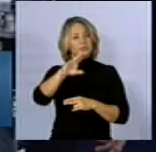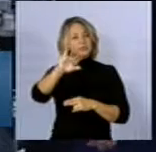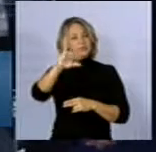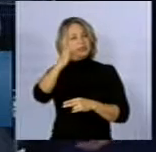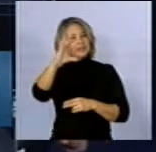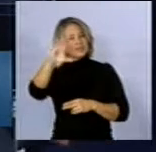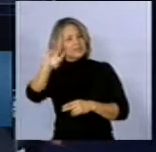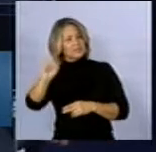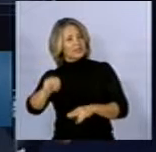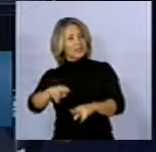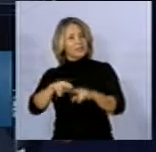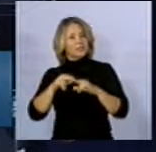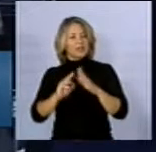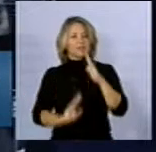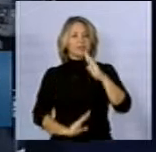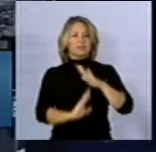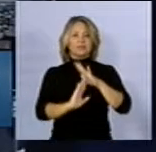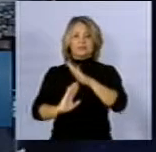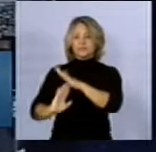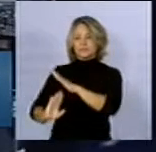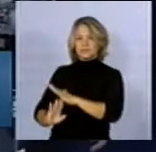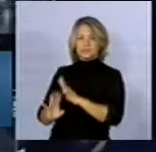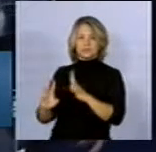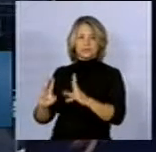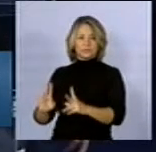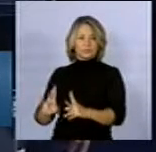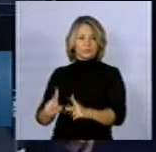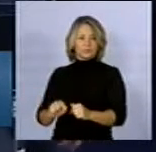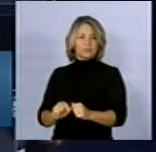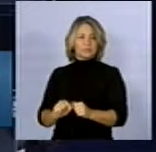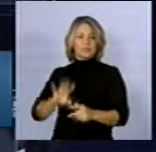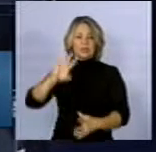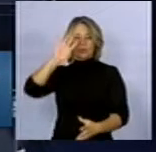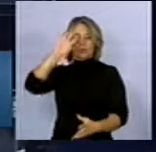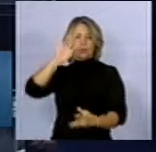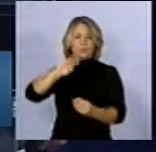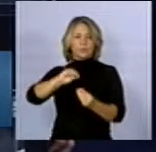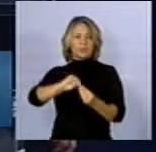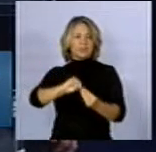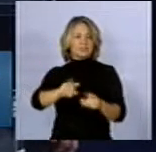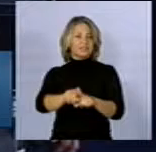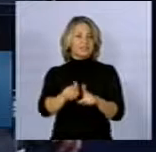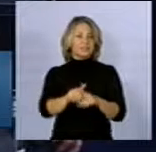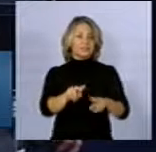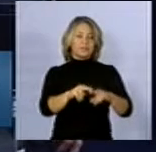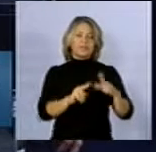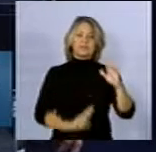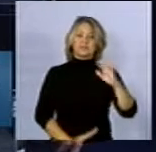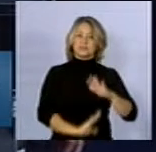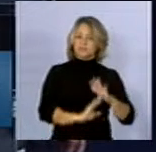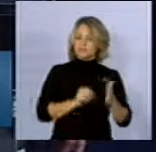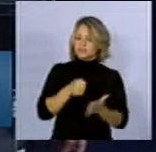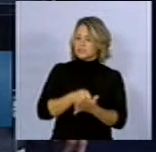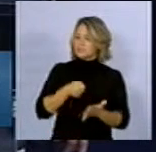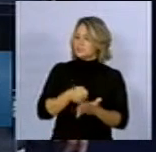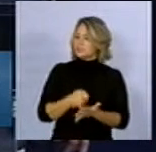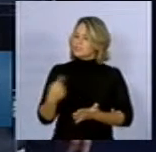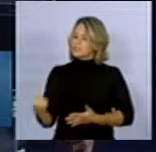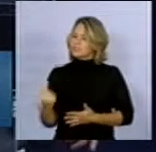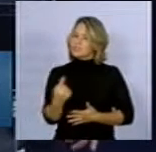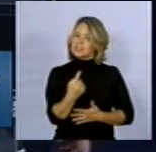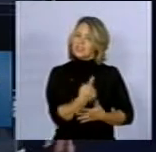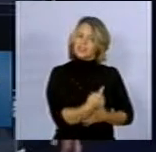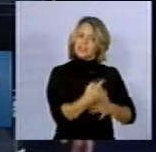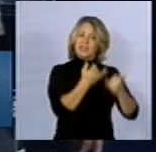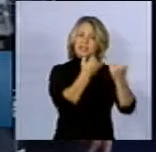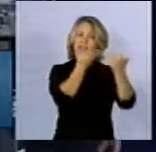pelos limites da ICNIRP. Eles são complementados pelos limites que exigem que cada linha